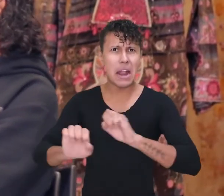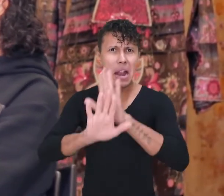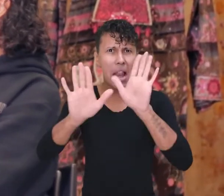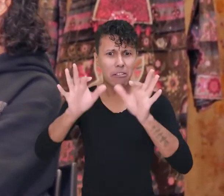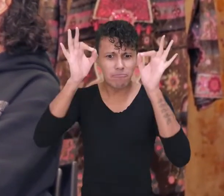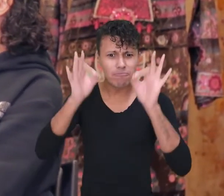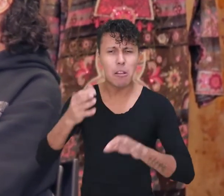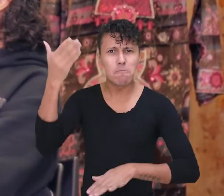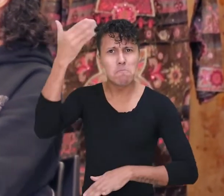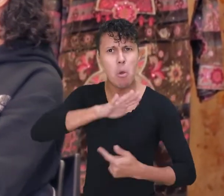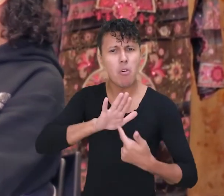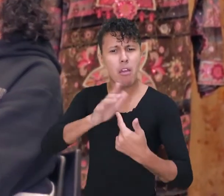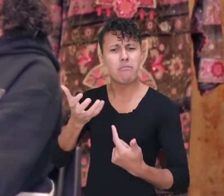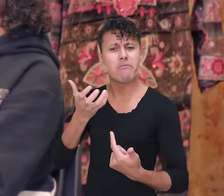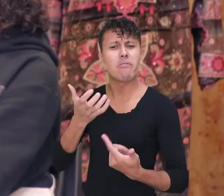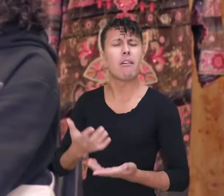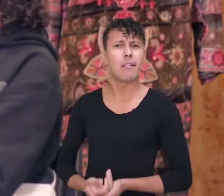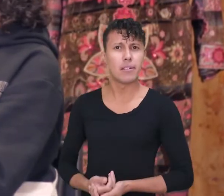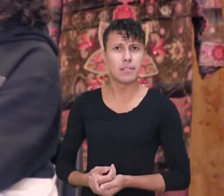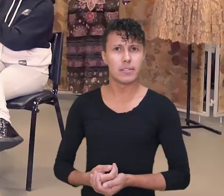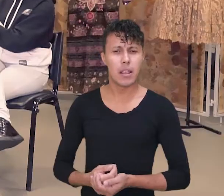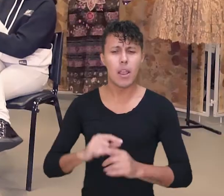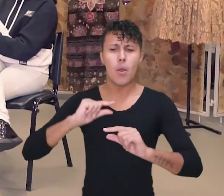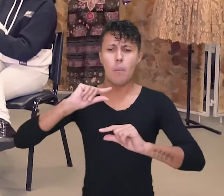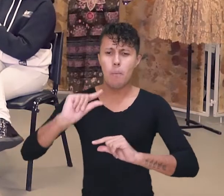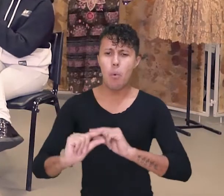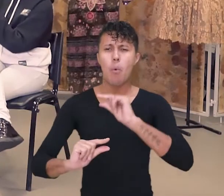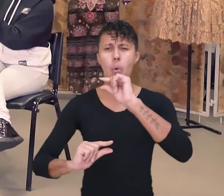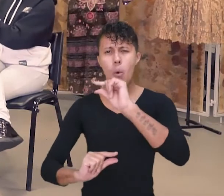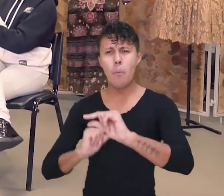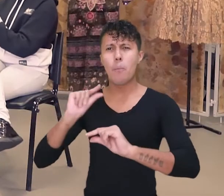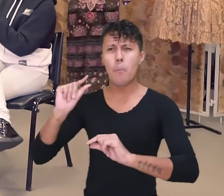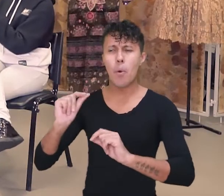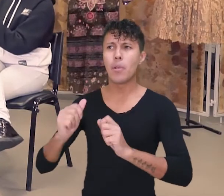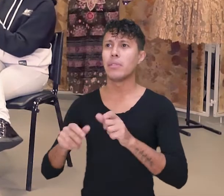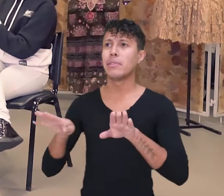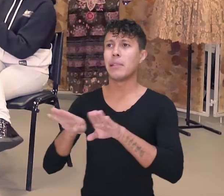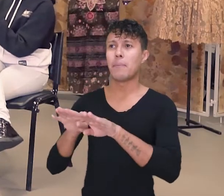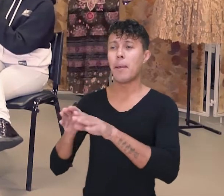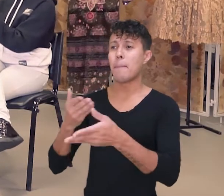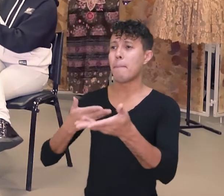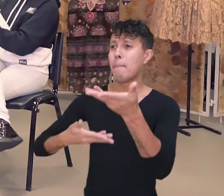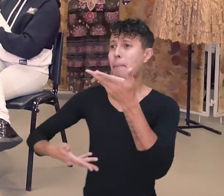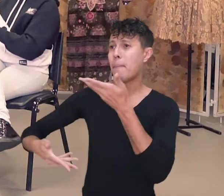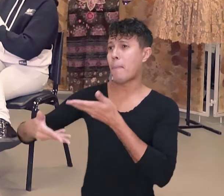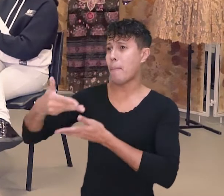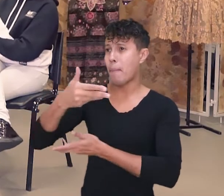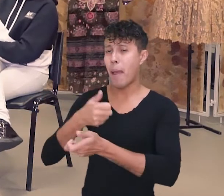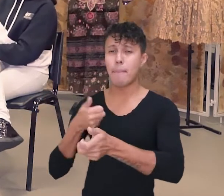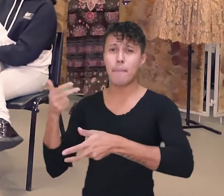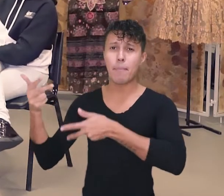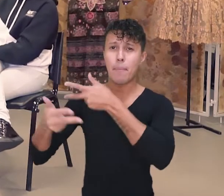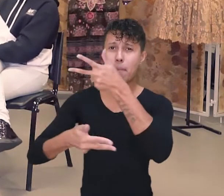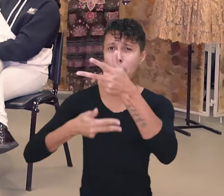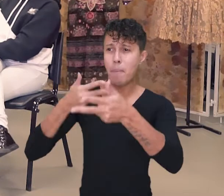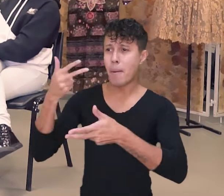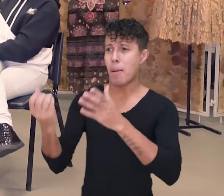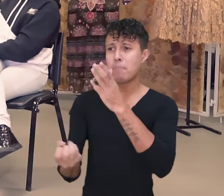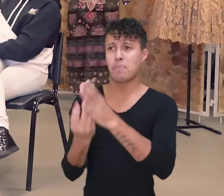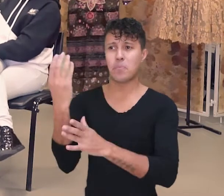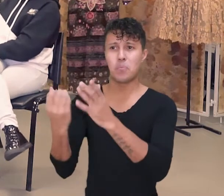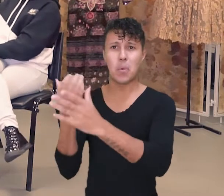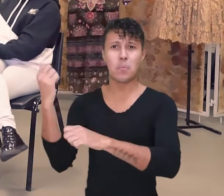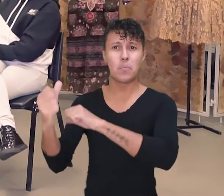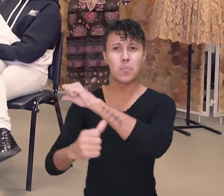expostas, a gente consegue começar, nem que seja aos poucos, a discutir e elaborar as mudanças, elaborar as transformações. Porque eu